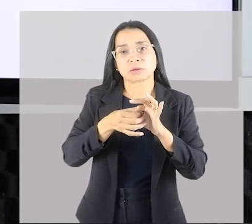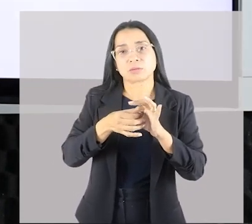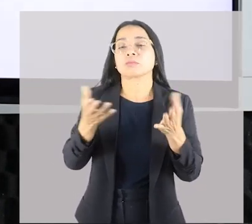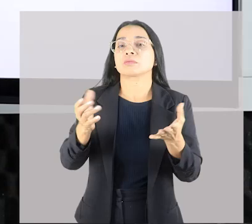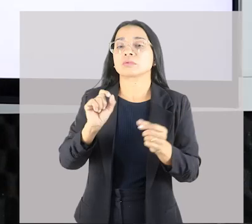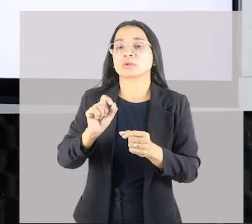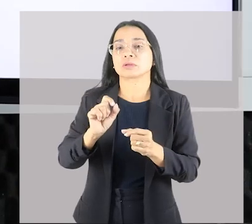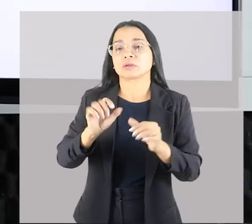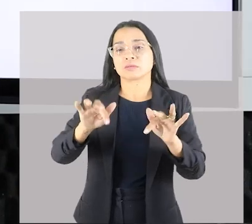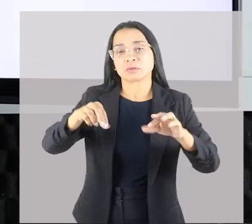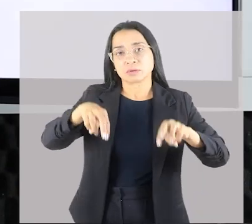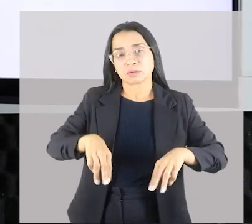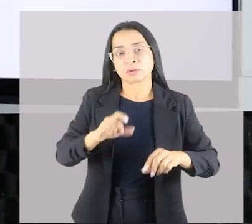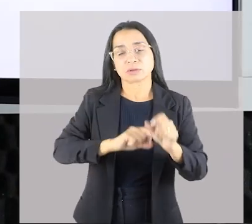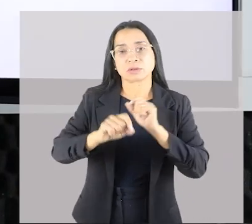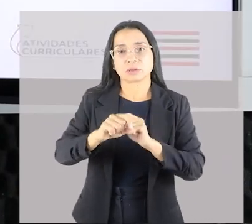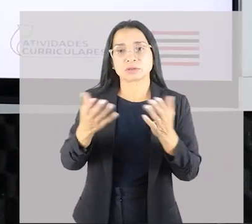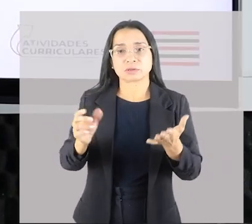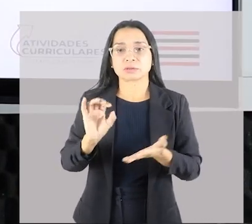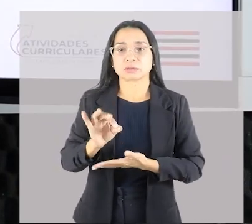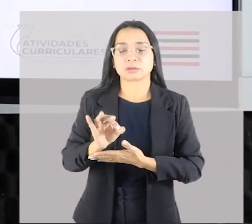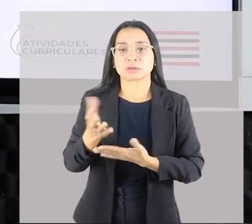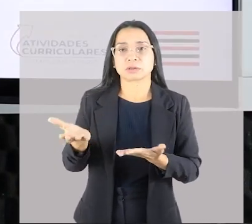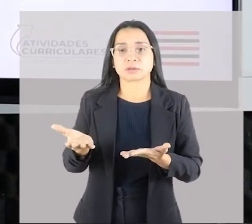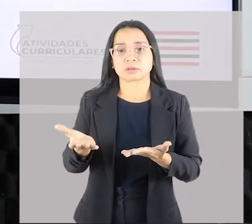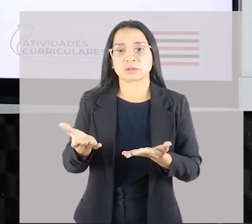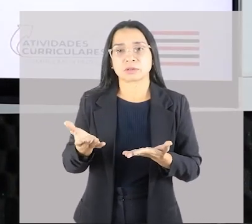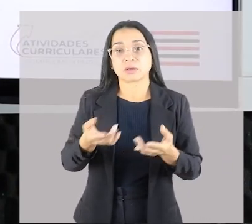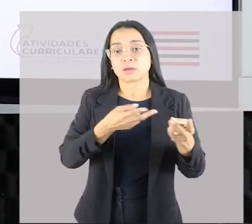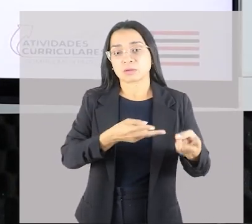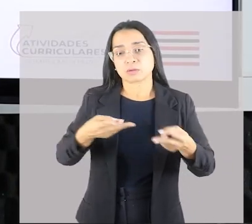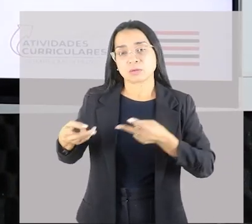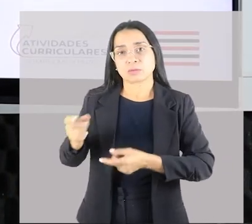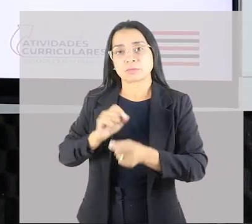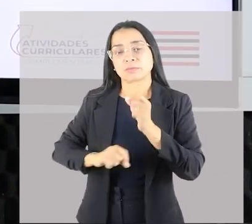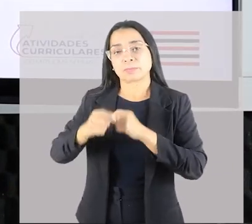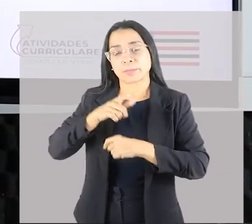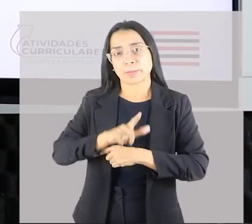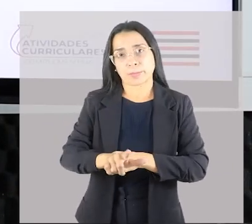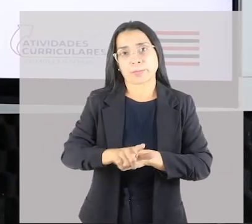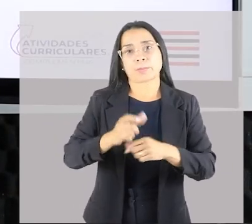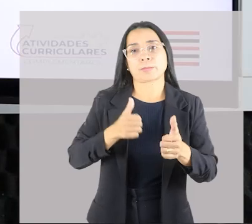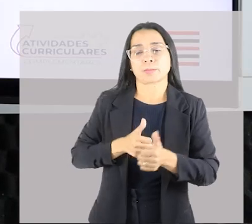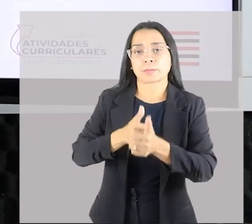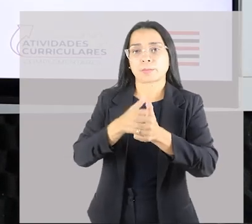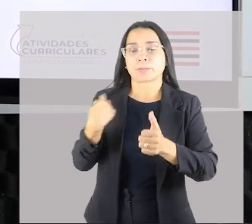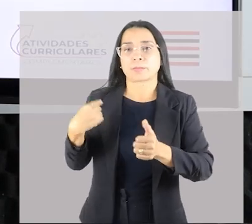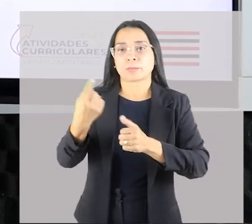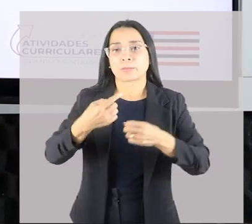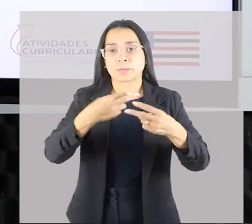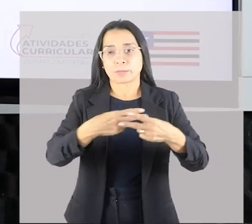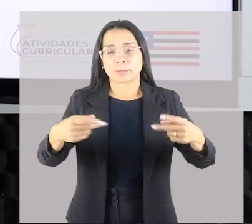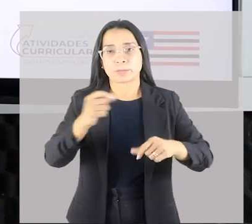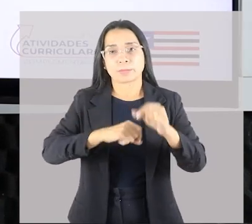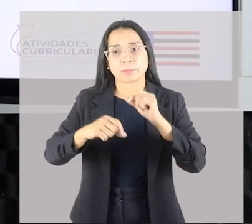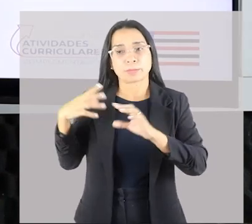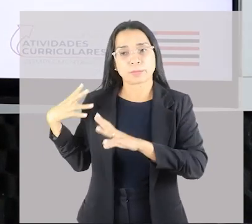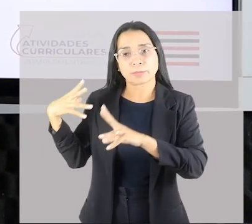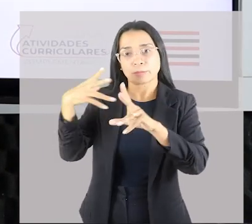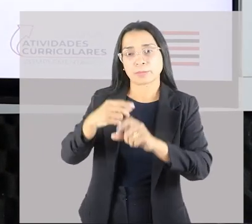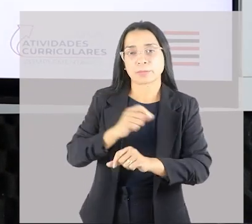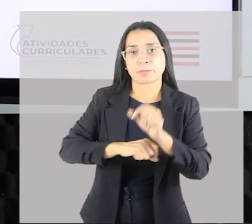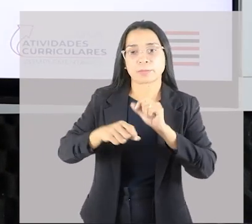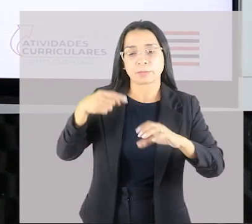aqui a gente fecha com chave de ouro, tá certo? E aí eu te convido mais uma vez a acompanhar nossos materiais, dar aquela revisão, tá